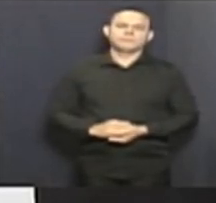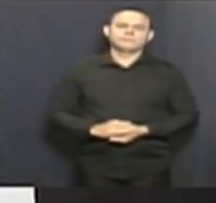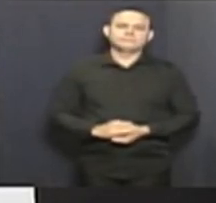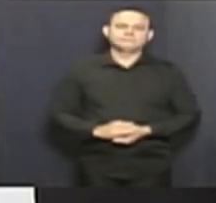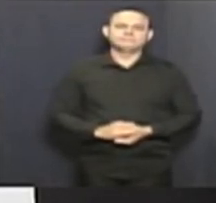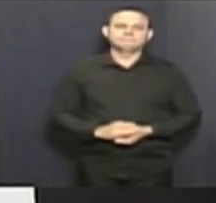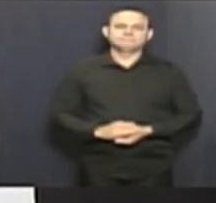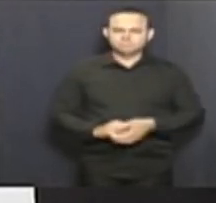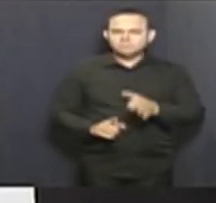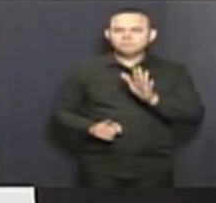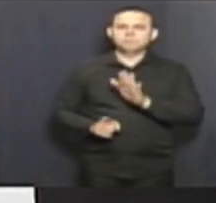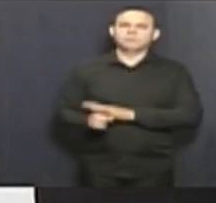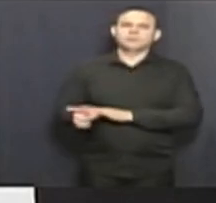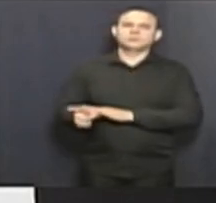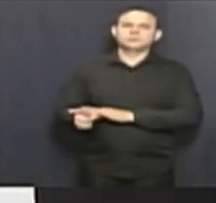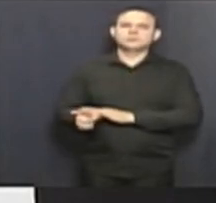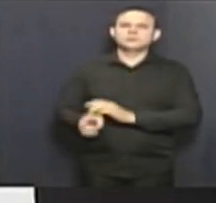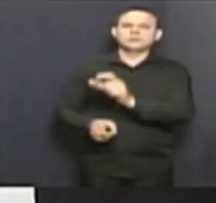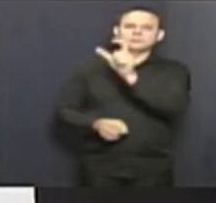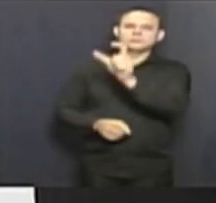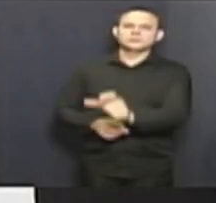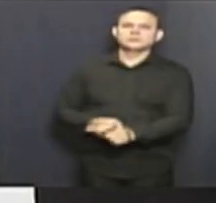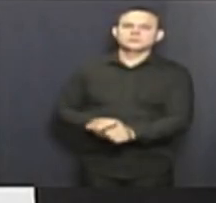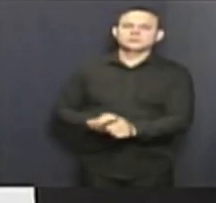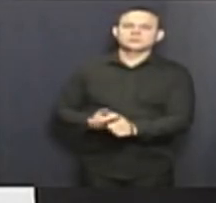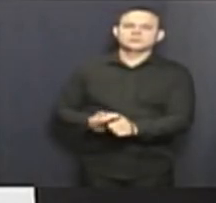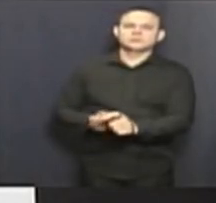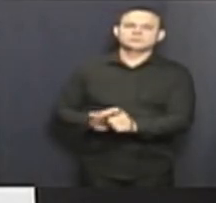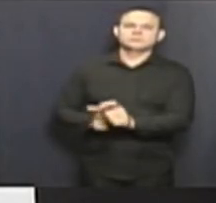quero perguntar pro candidato